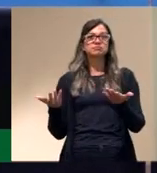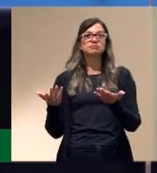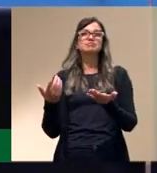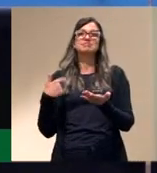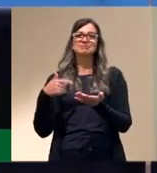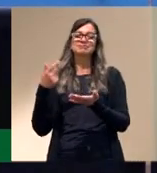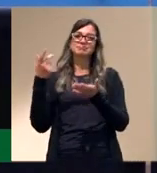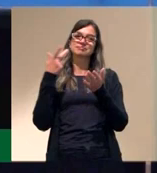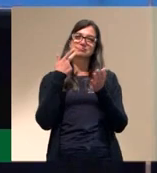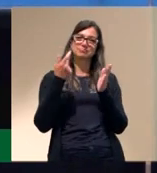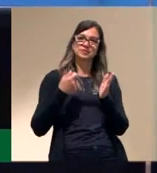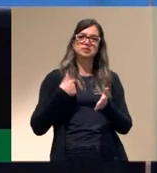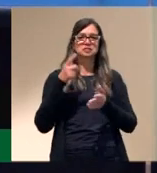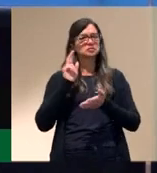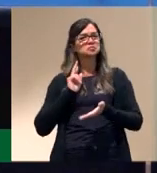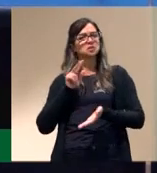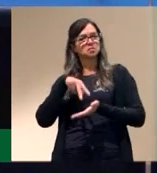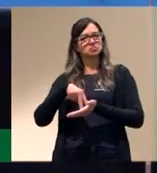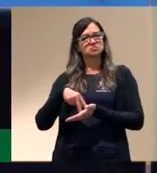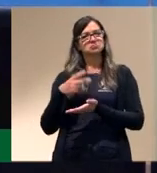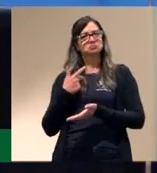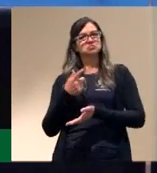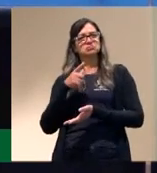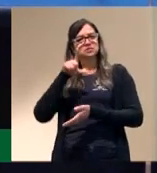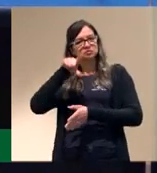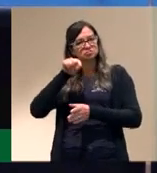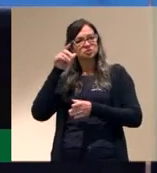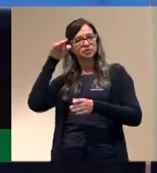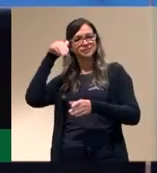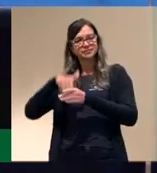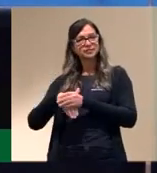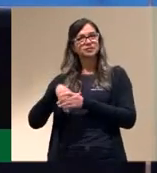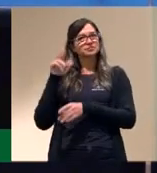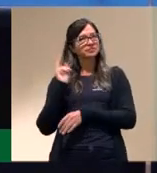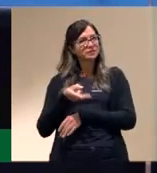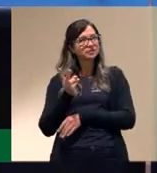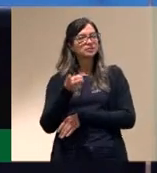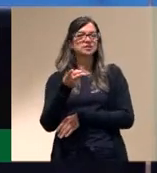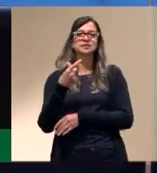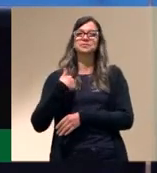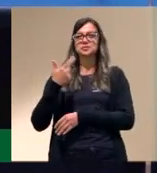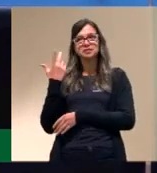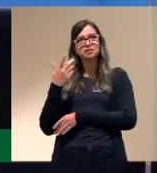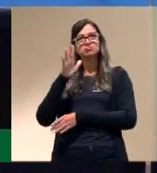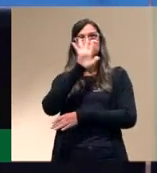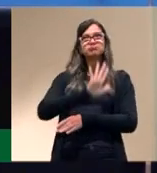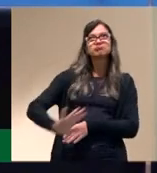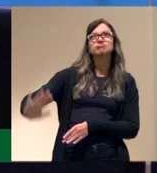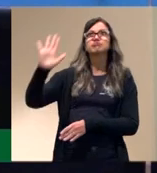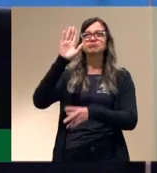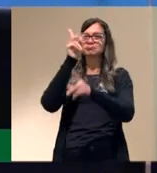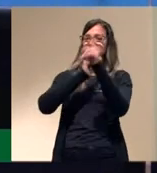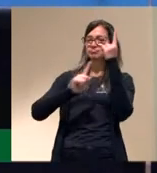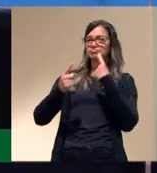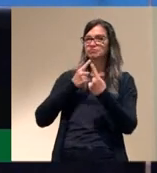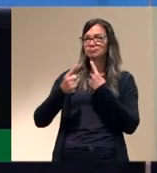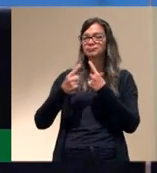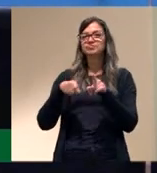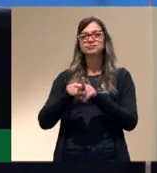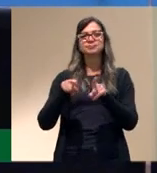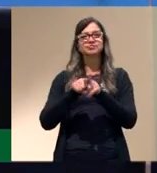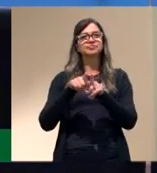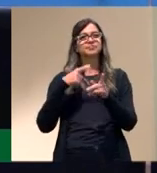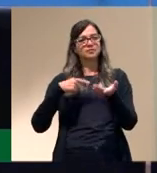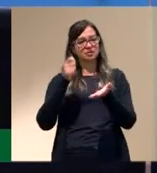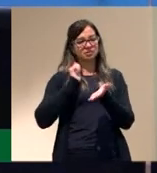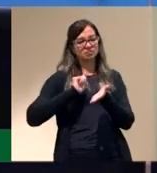sempre defendi, sempre fui voto vencido nas discussões nacionais e também até mesmo no meu parecer da